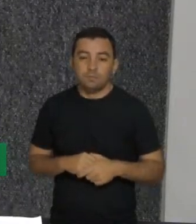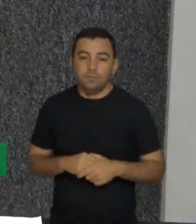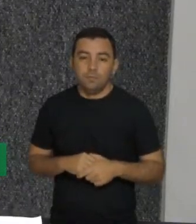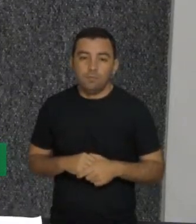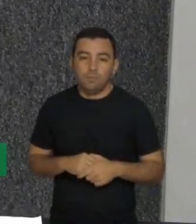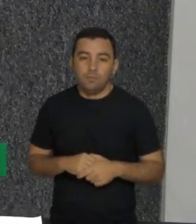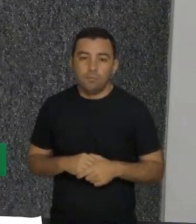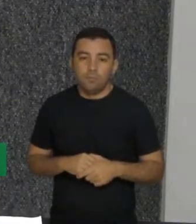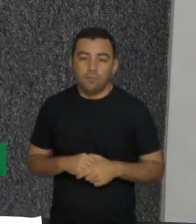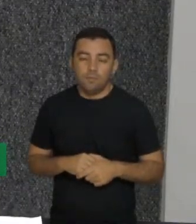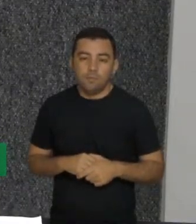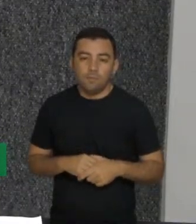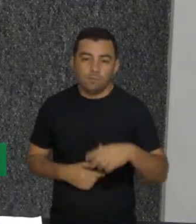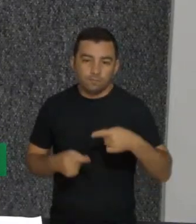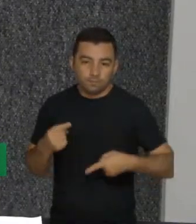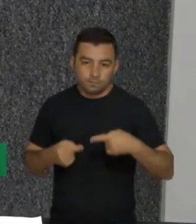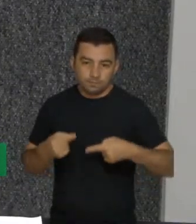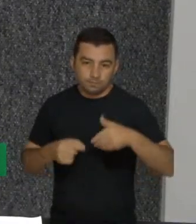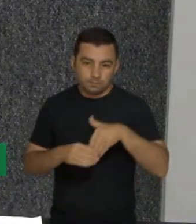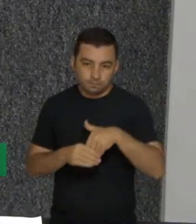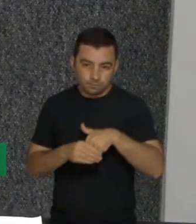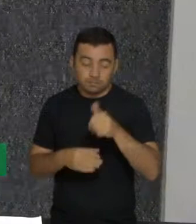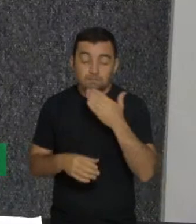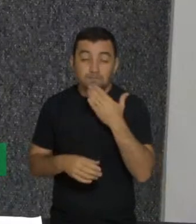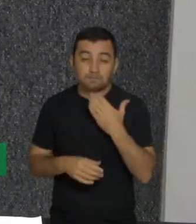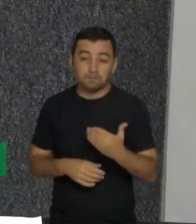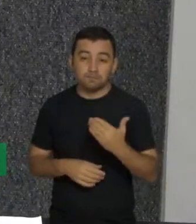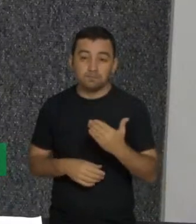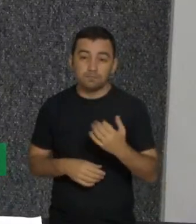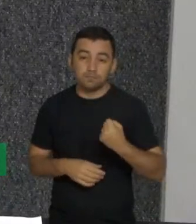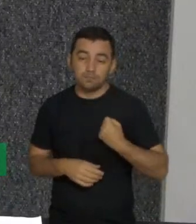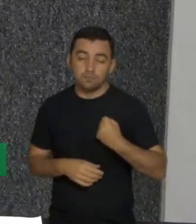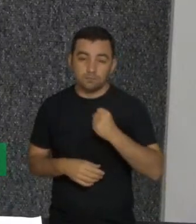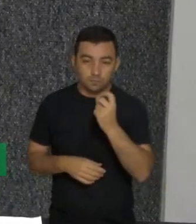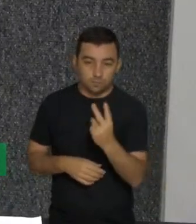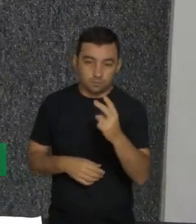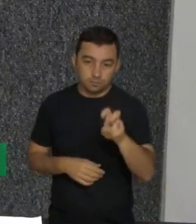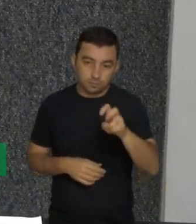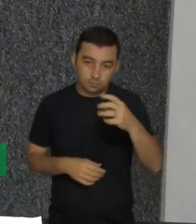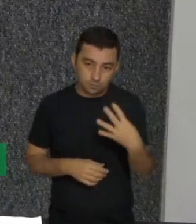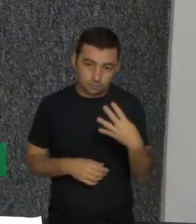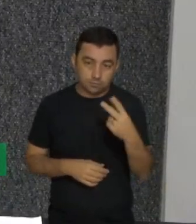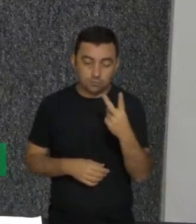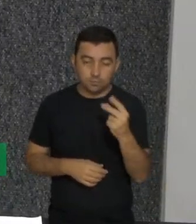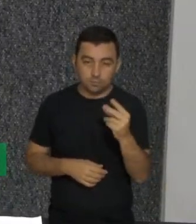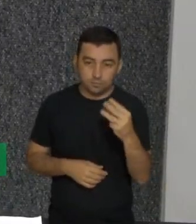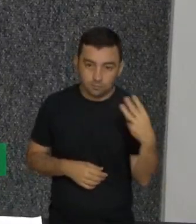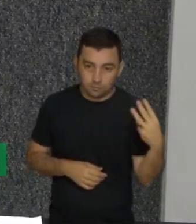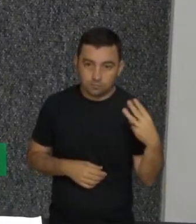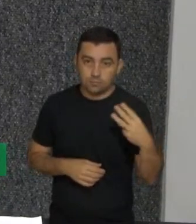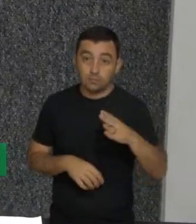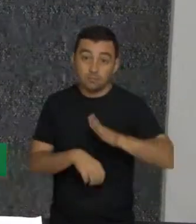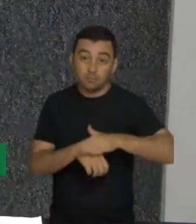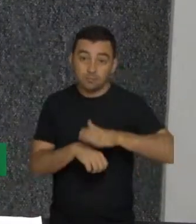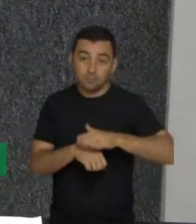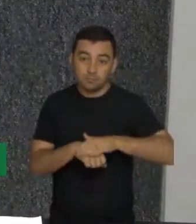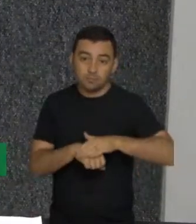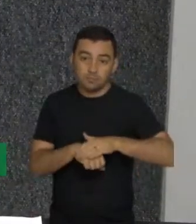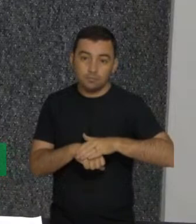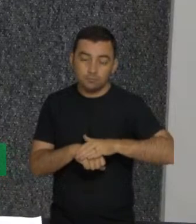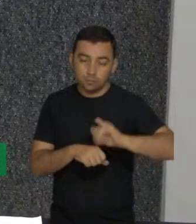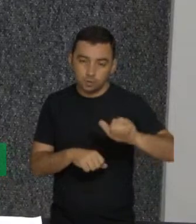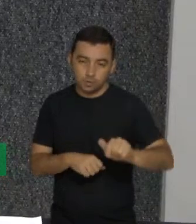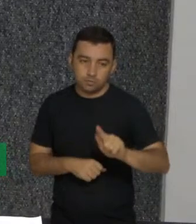aprovado discussão e votação do requerimento 254/2022 de autoria do eminente Deputado Júlio